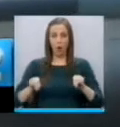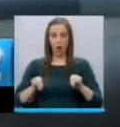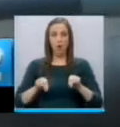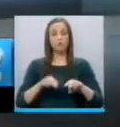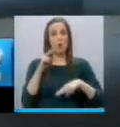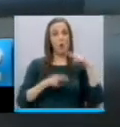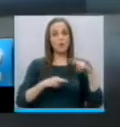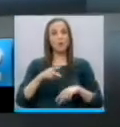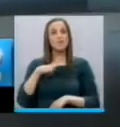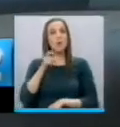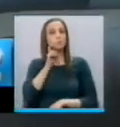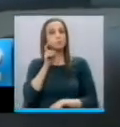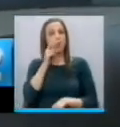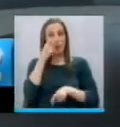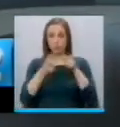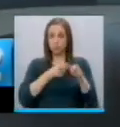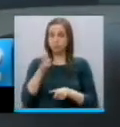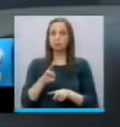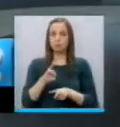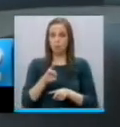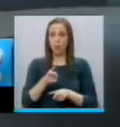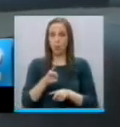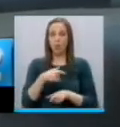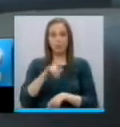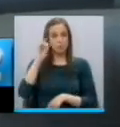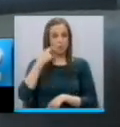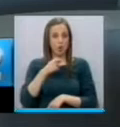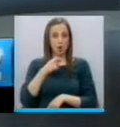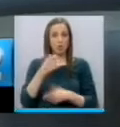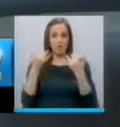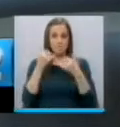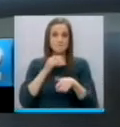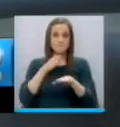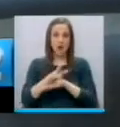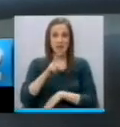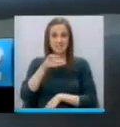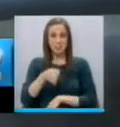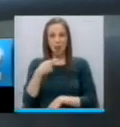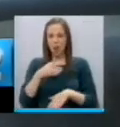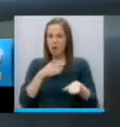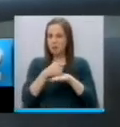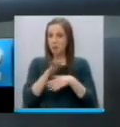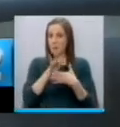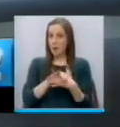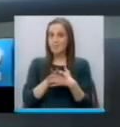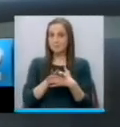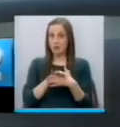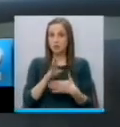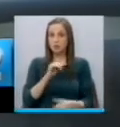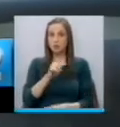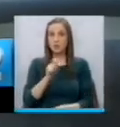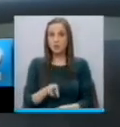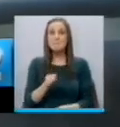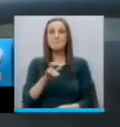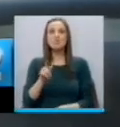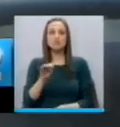quer proteger os contribuintes da devassa de dados pessoais. RTP teve, no entanto, acesso a uma carta que José Maria Pires